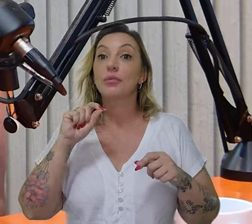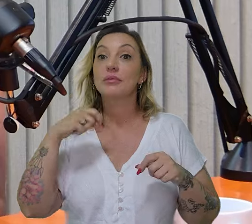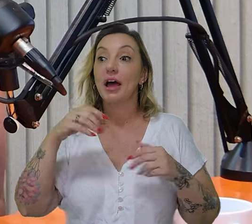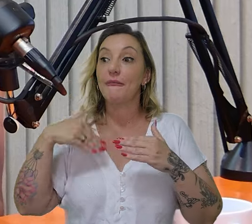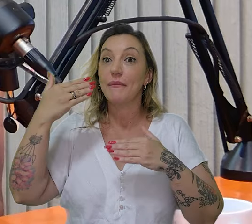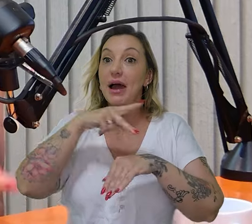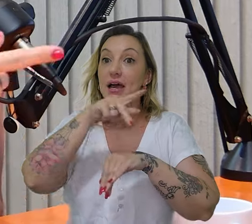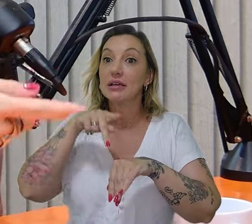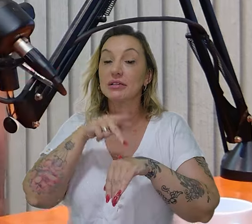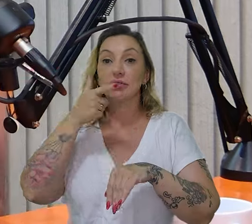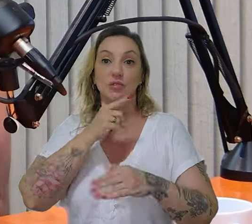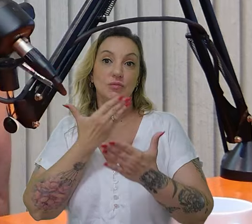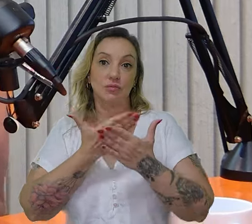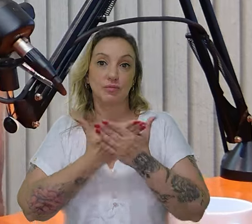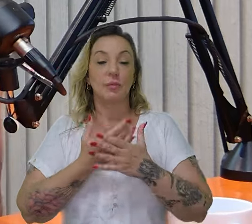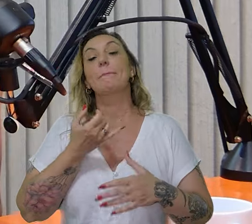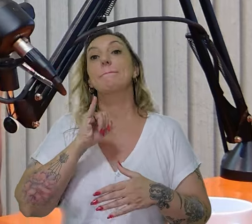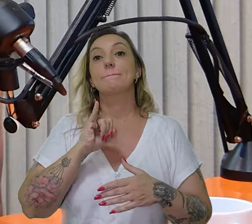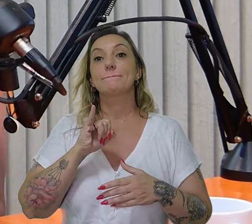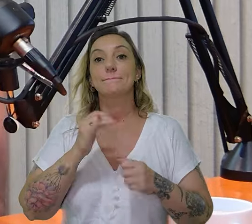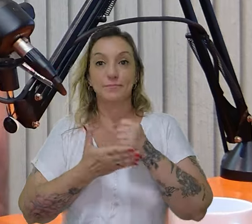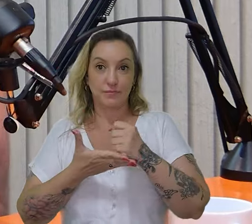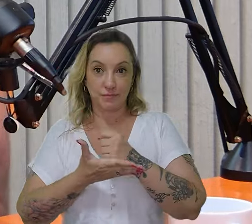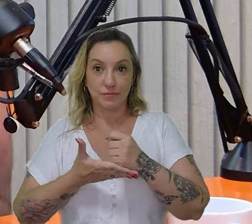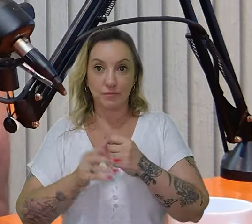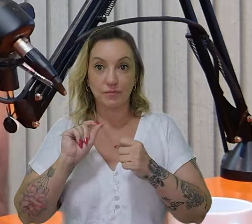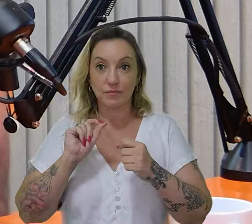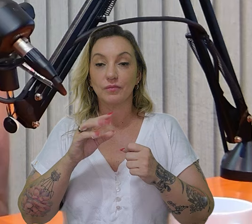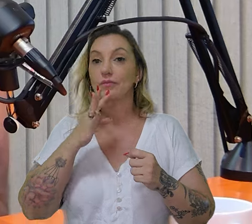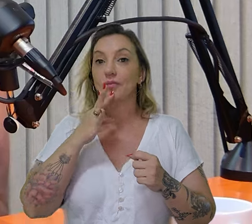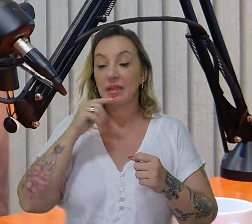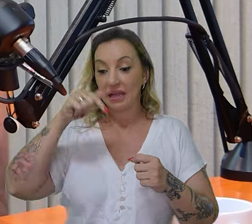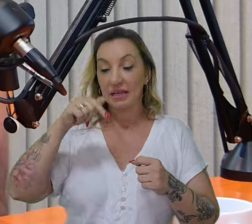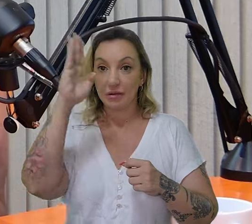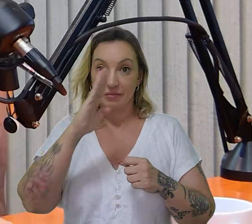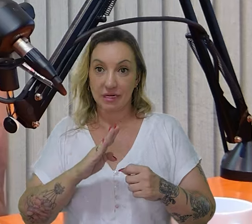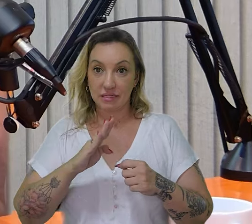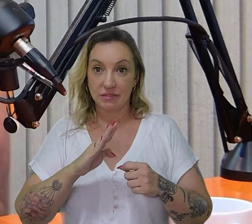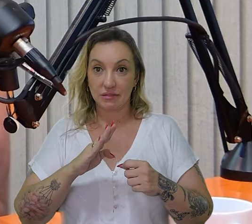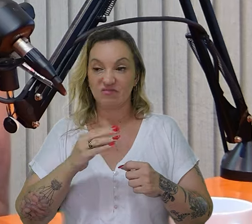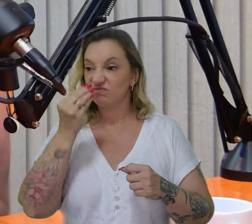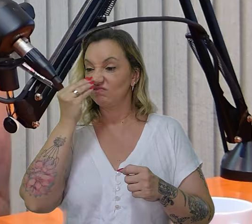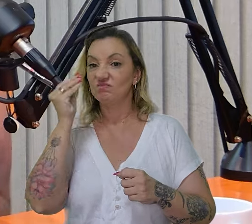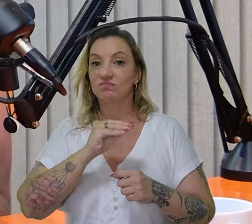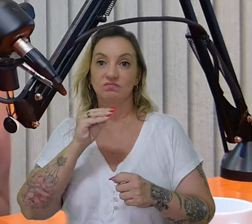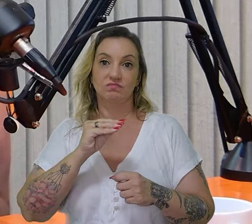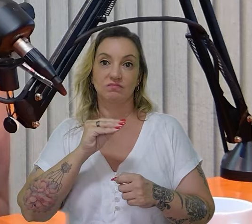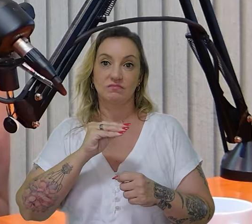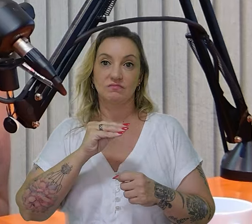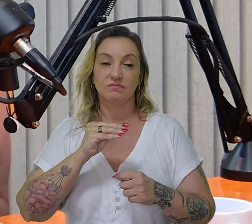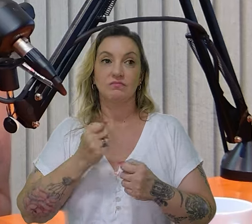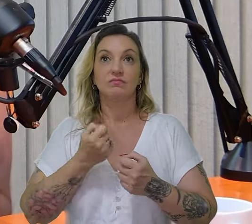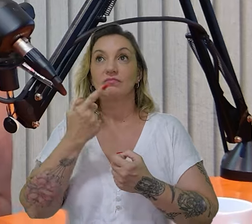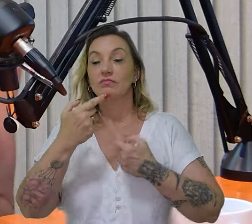fora que eu possa fazer porque se a gente toma como base o que a gente conhece daqui do Brasil a gente ignora uma